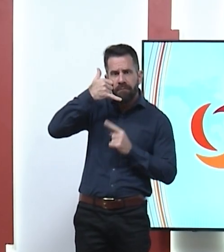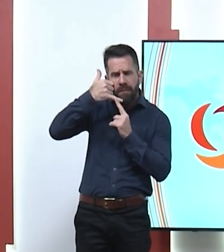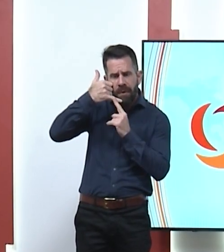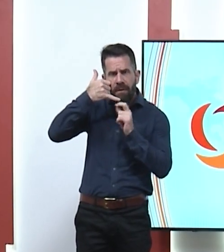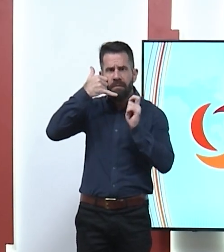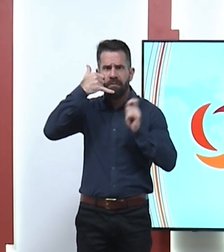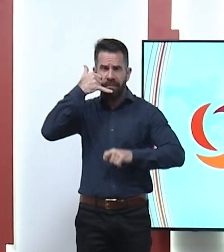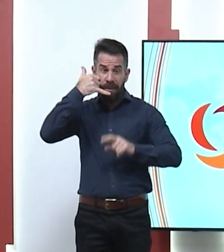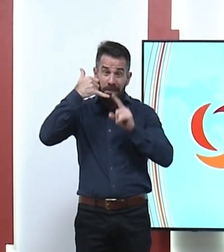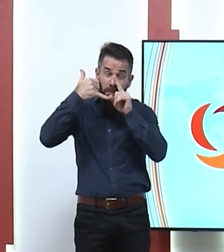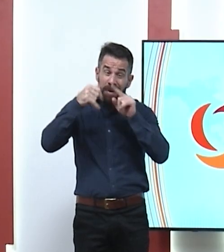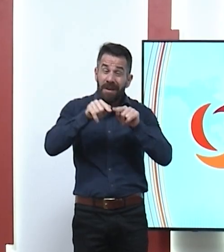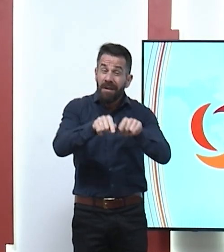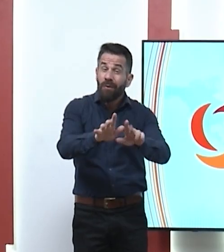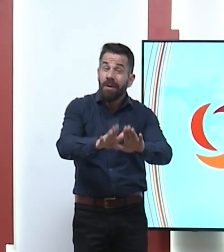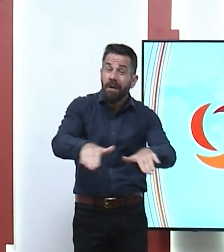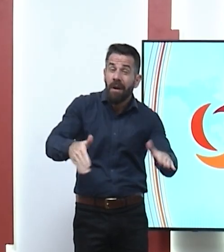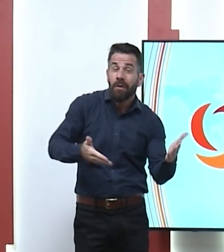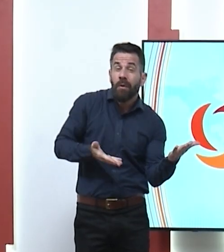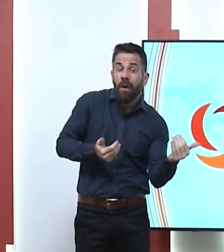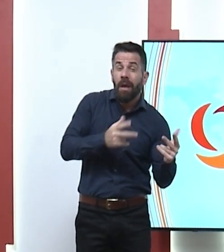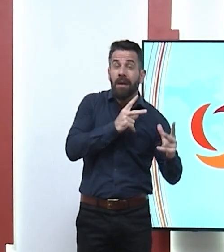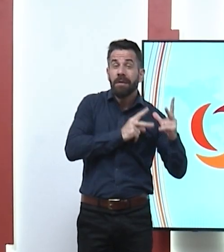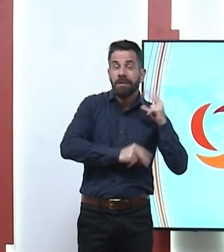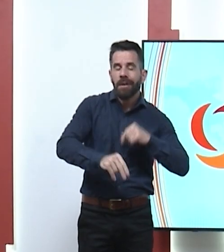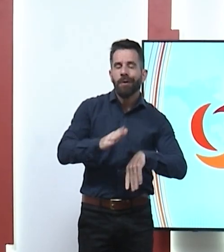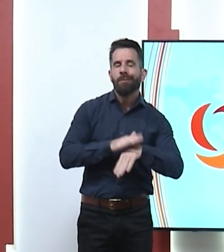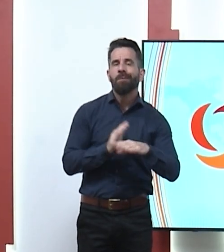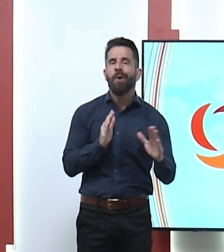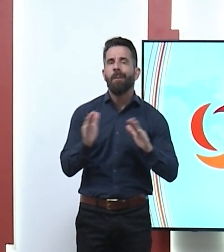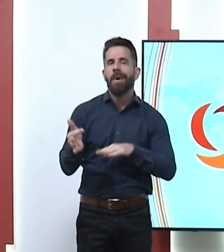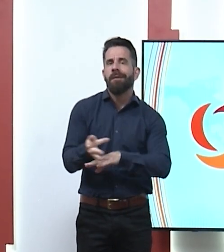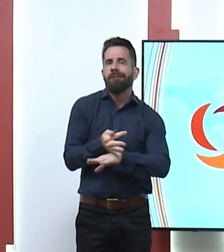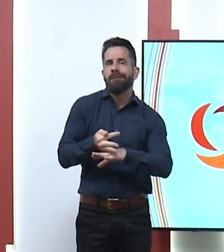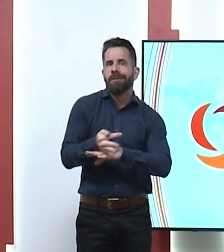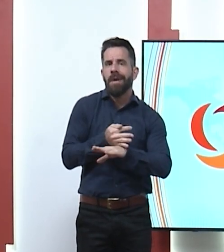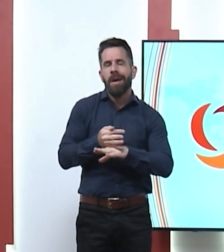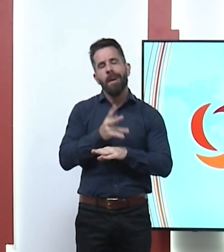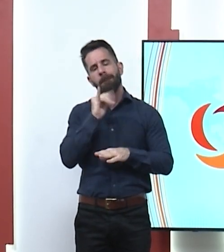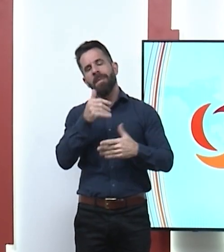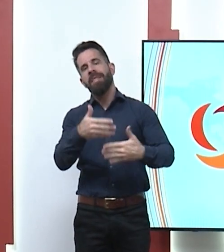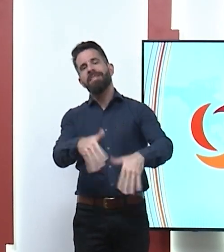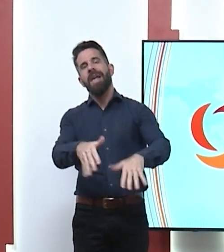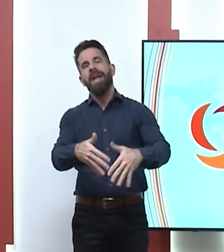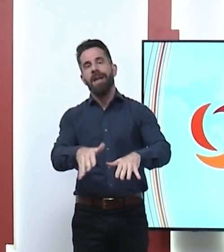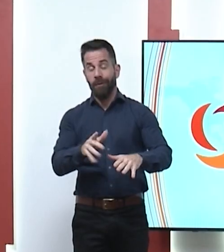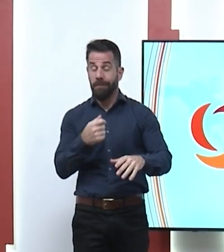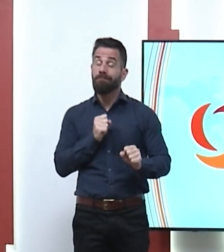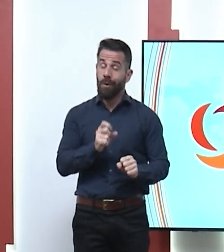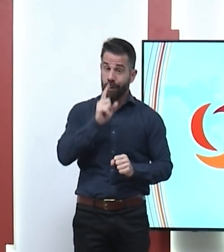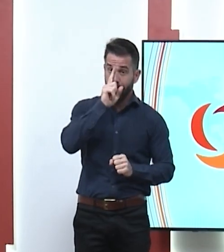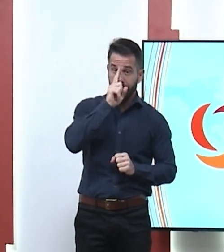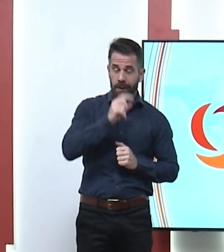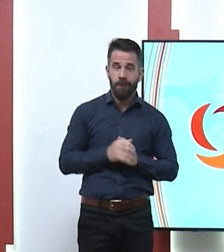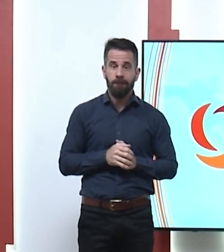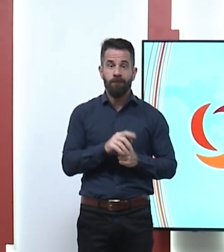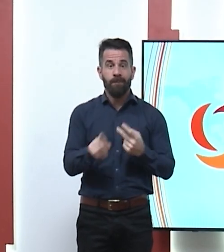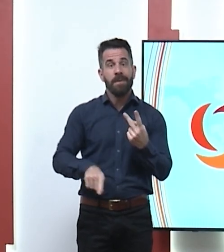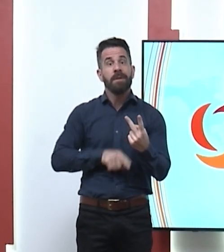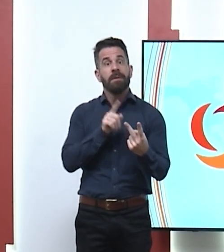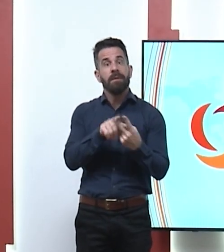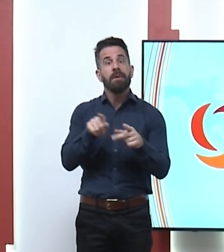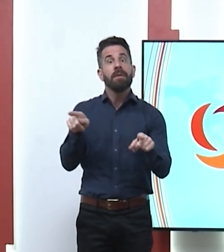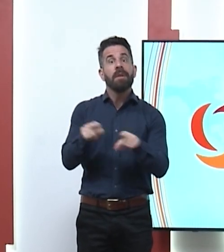por crianças e adolescentes durante o período de férias e sem supervisão. Também temos informações